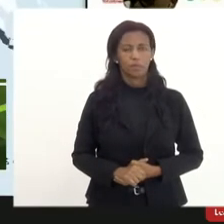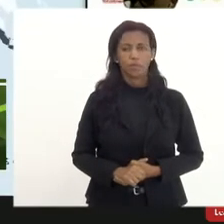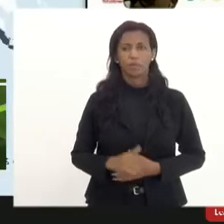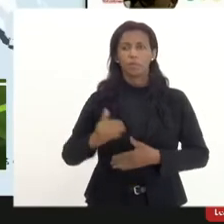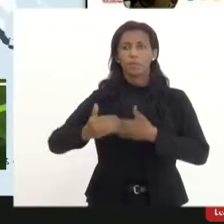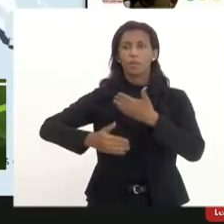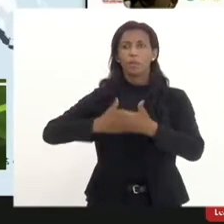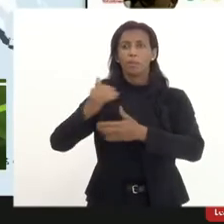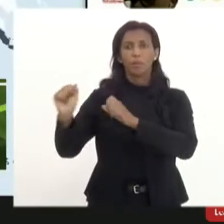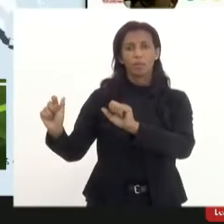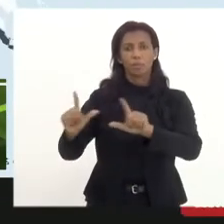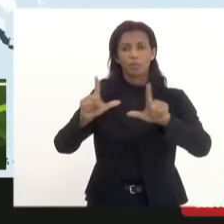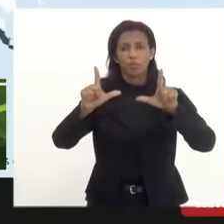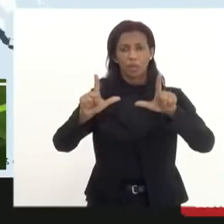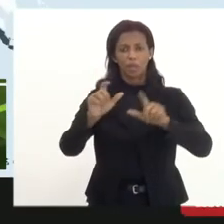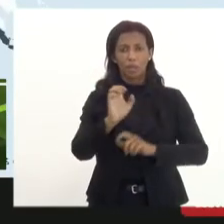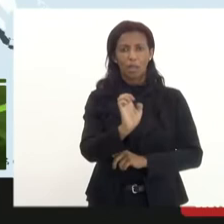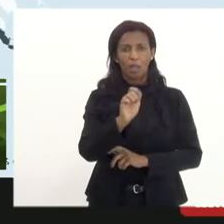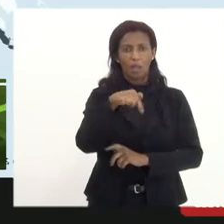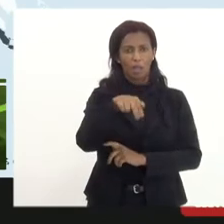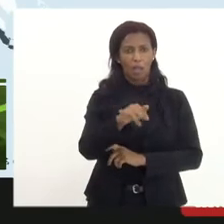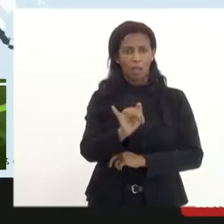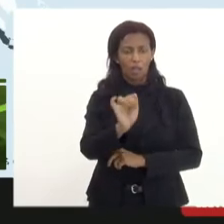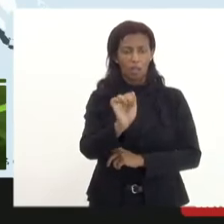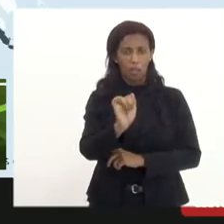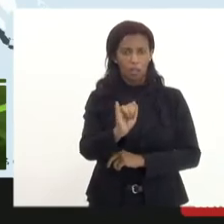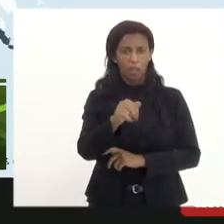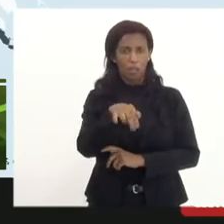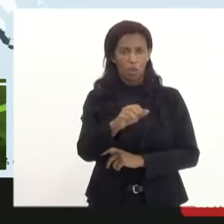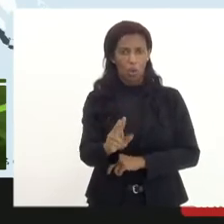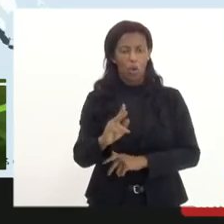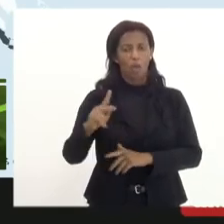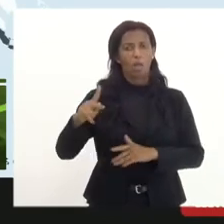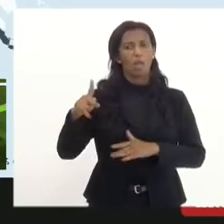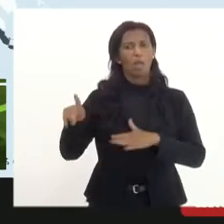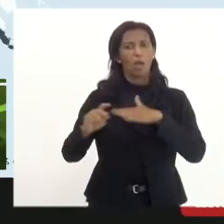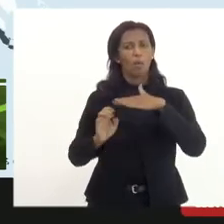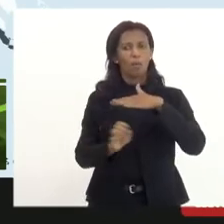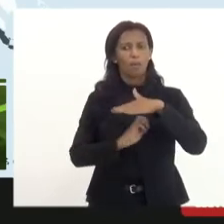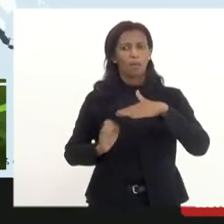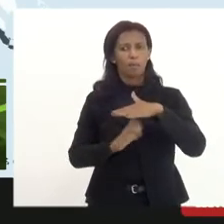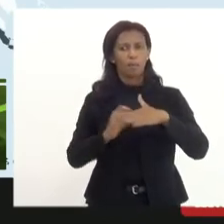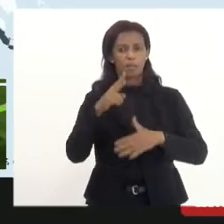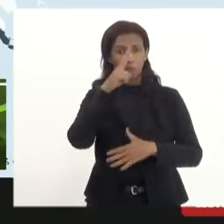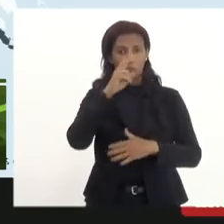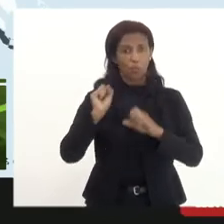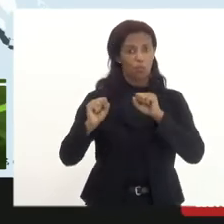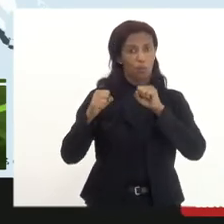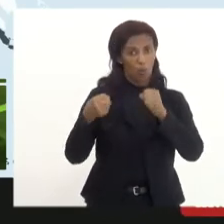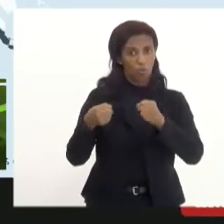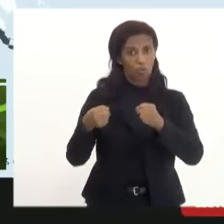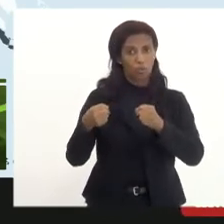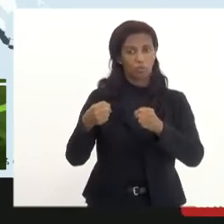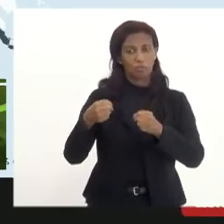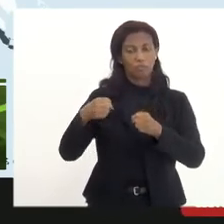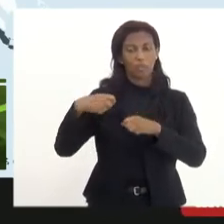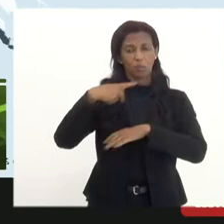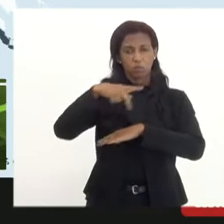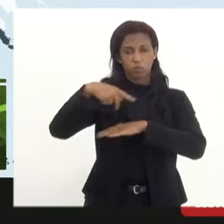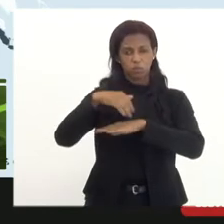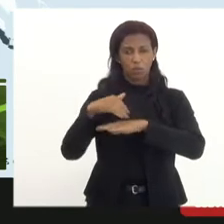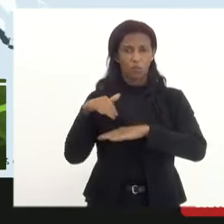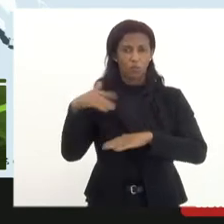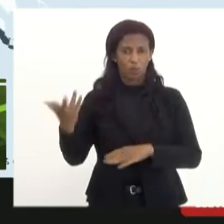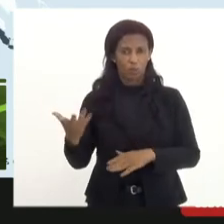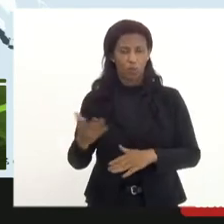Próximo slide, por favor. A Equinor é uma empresa norueguesa de energia, com forte presença internacional. Nós estamos